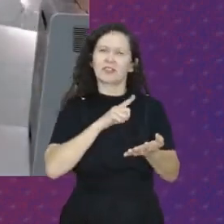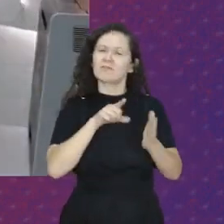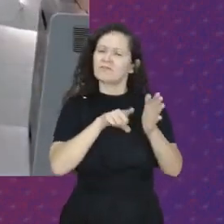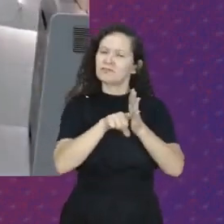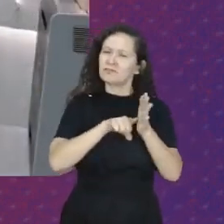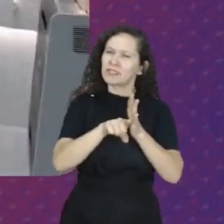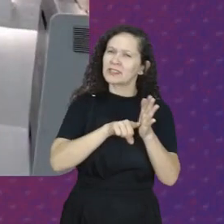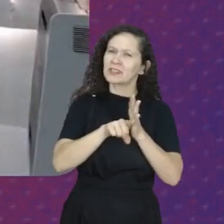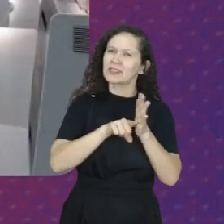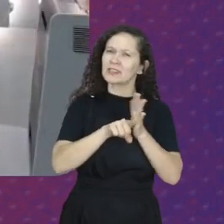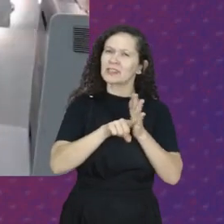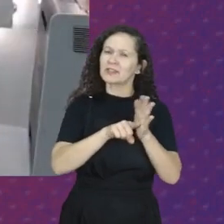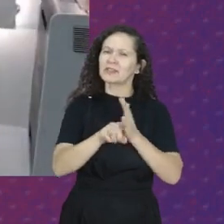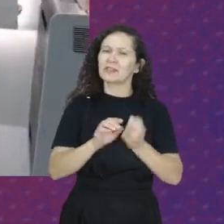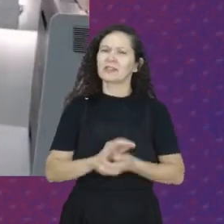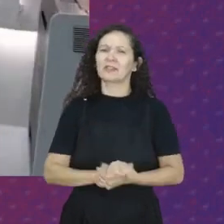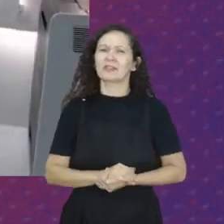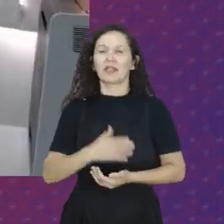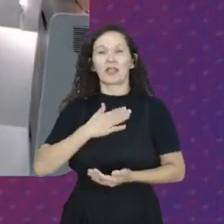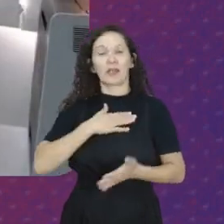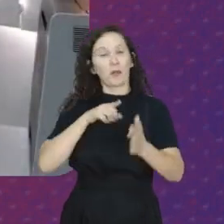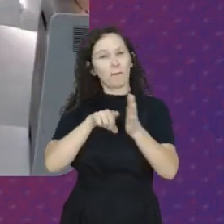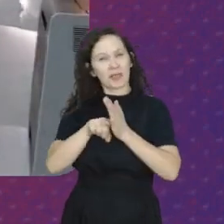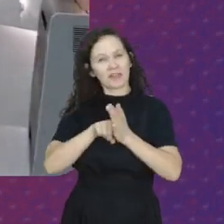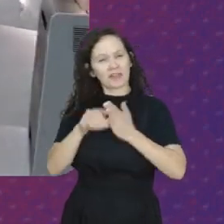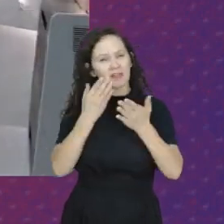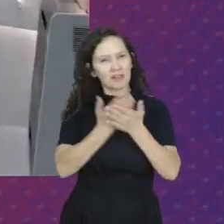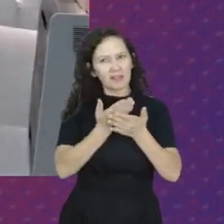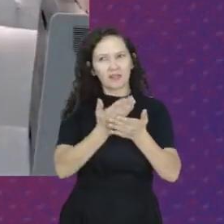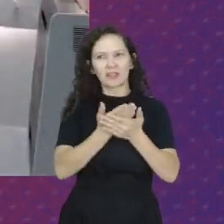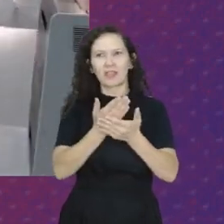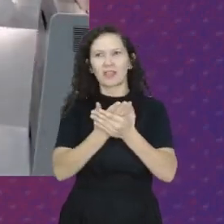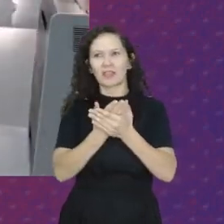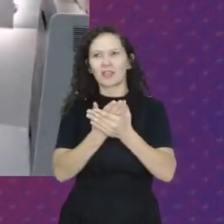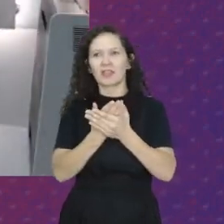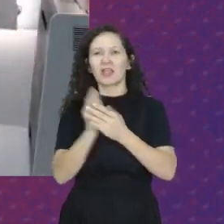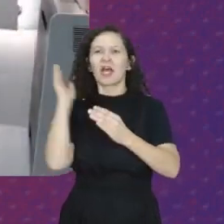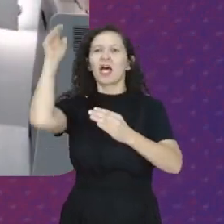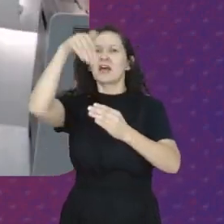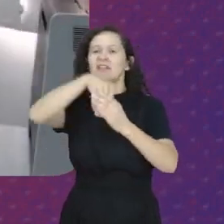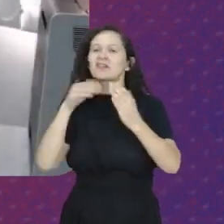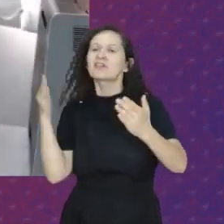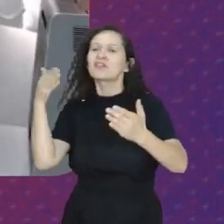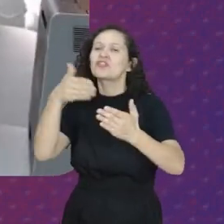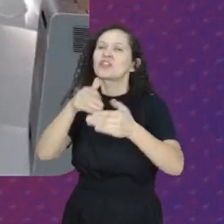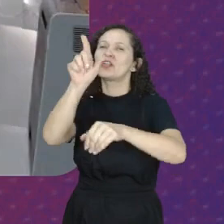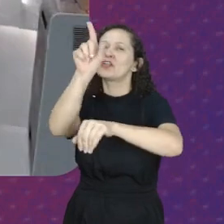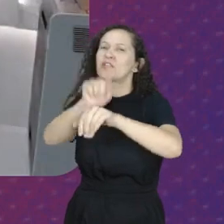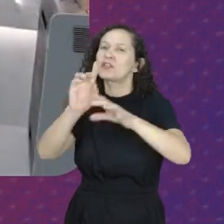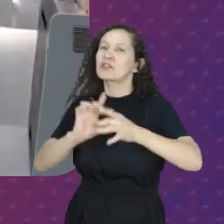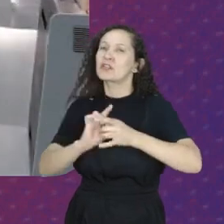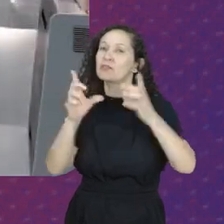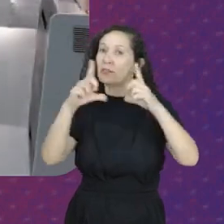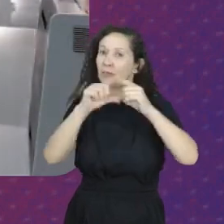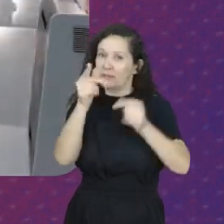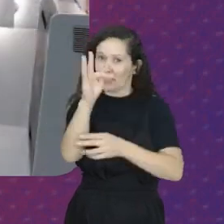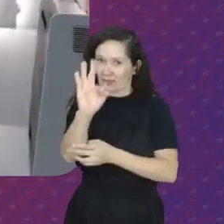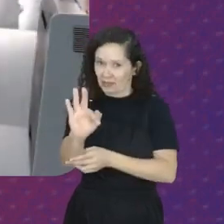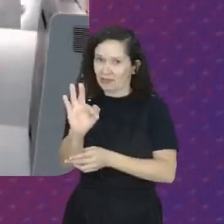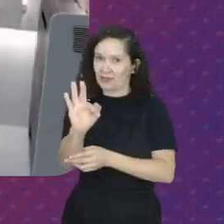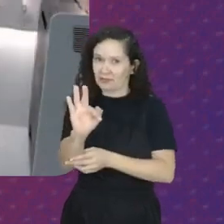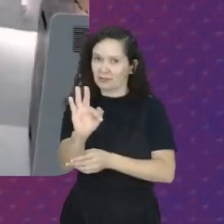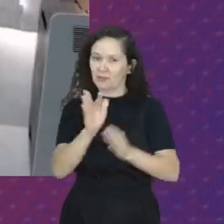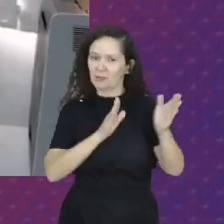pesquisa, eu pesquisei as eleições diretas, né, da gestão democrática aqui do Distrito Federal